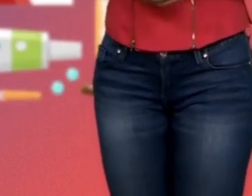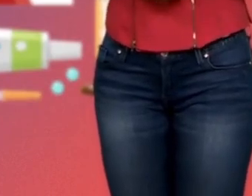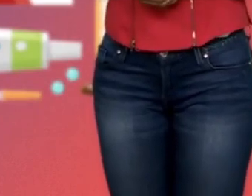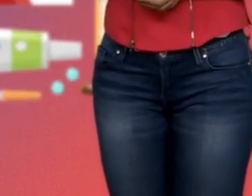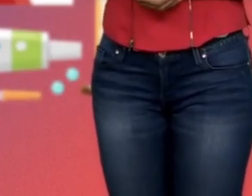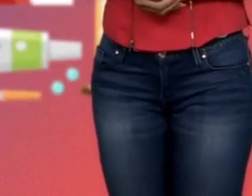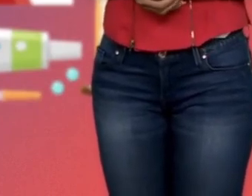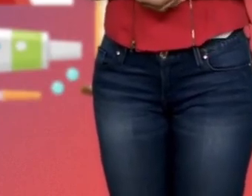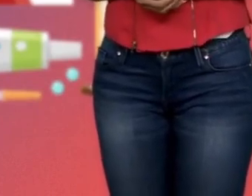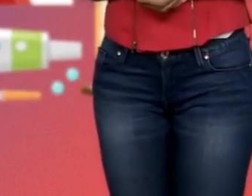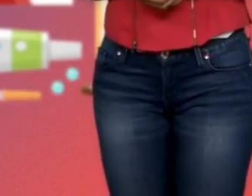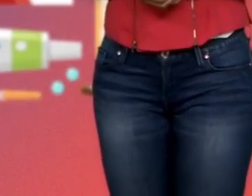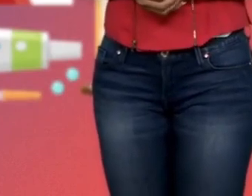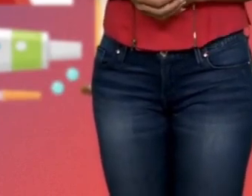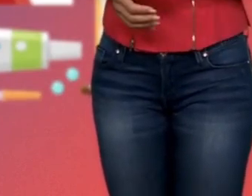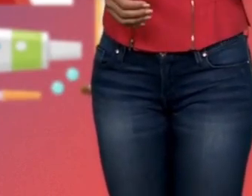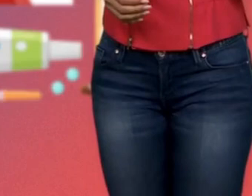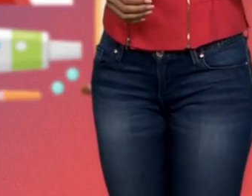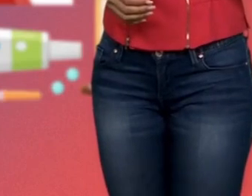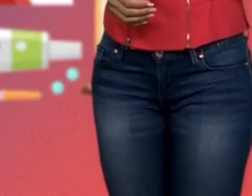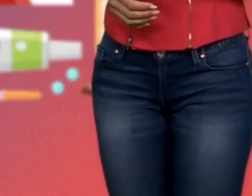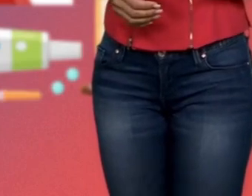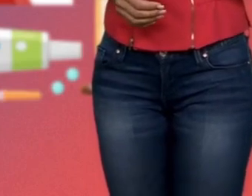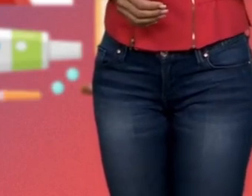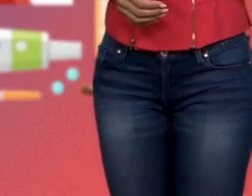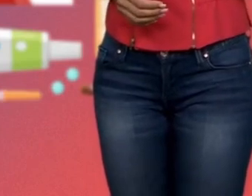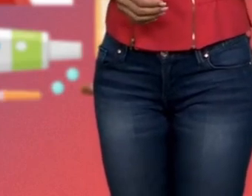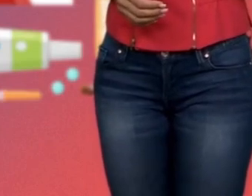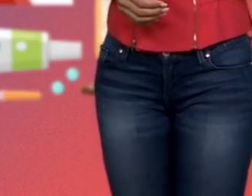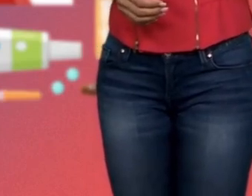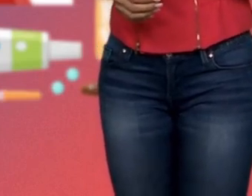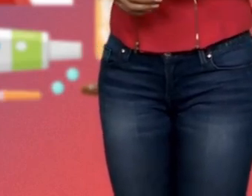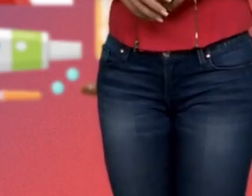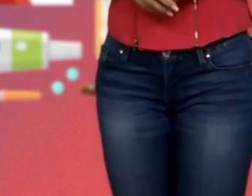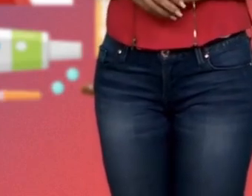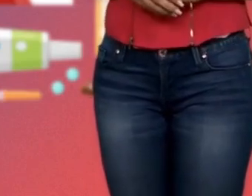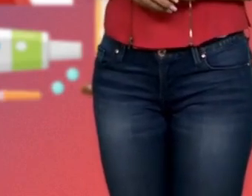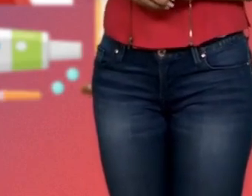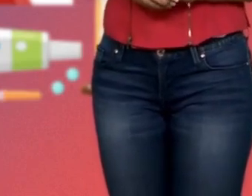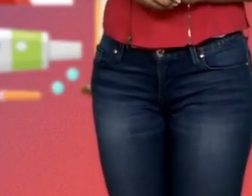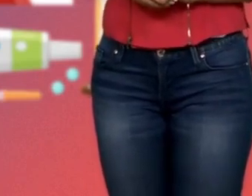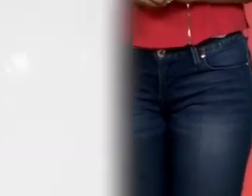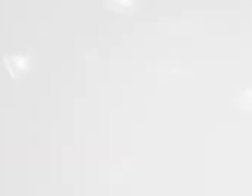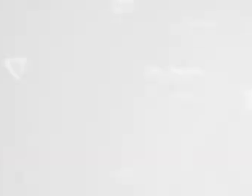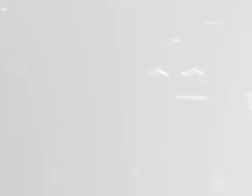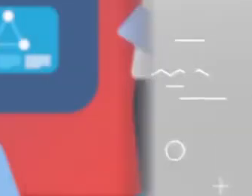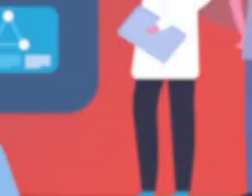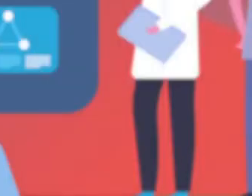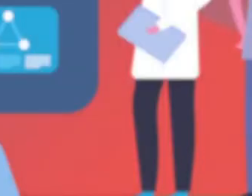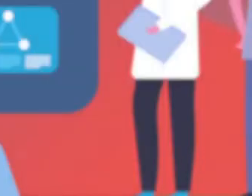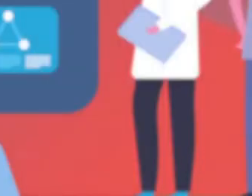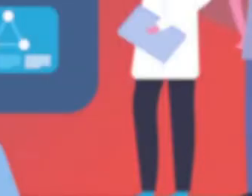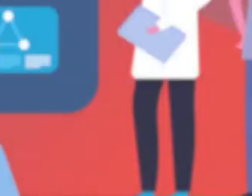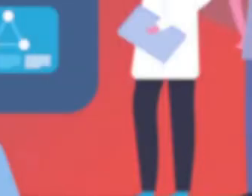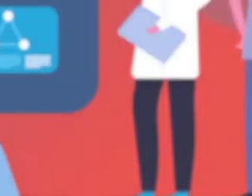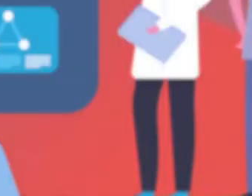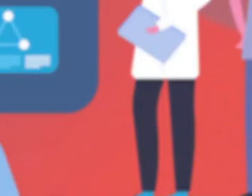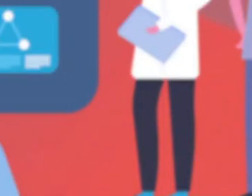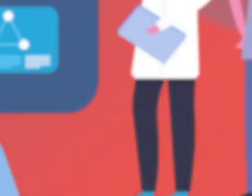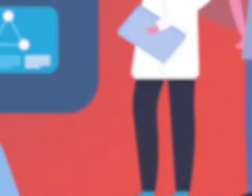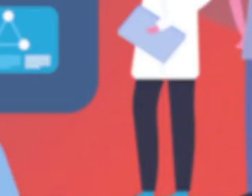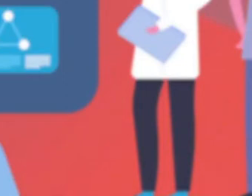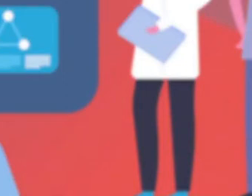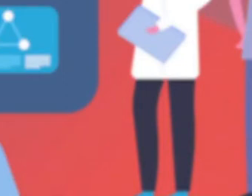ambiente regulatório e científico para o desenvolvimento e revisão de produtos médicos. Por isso, é